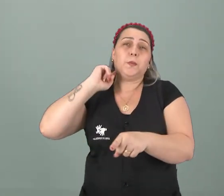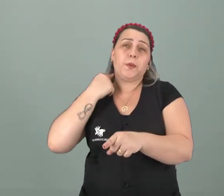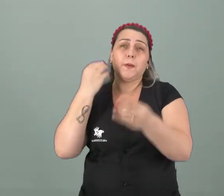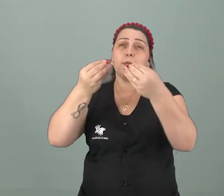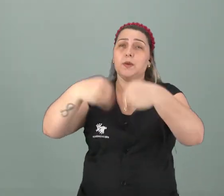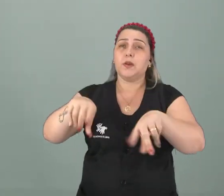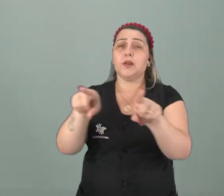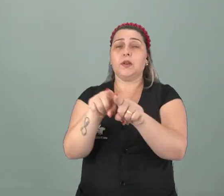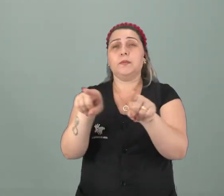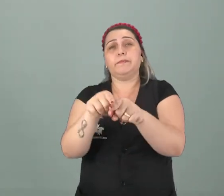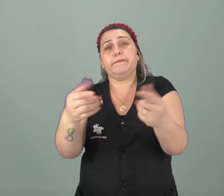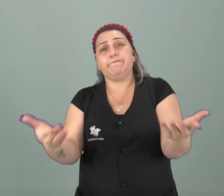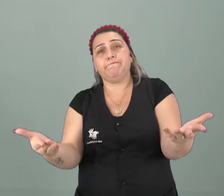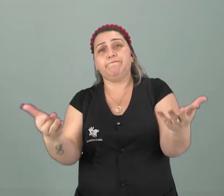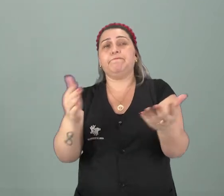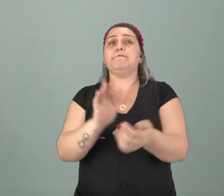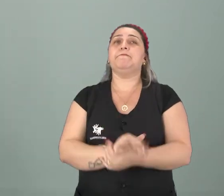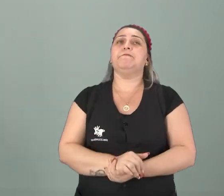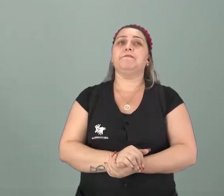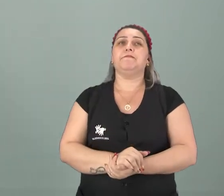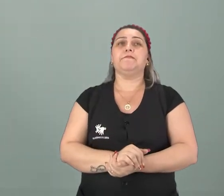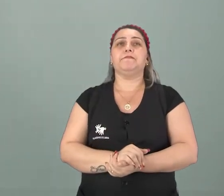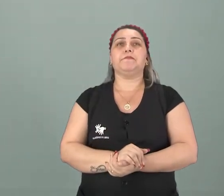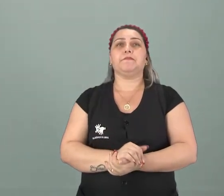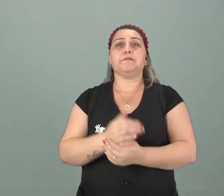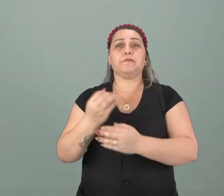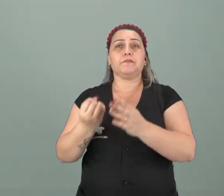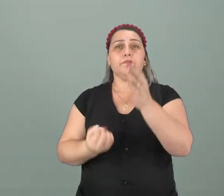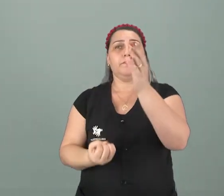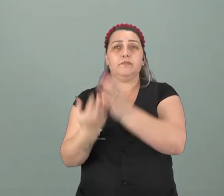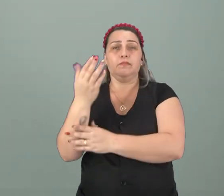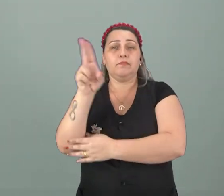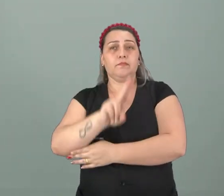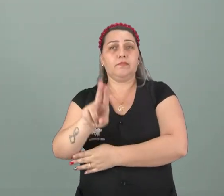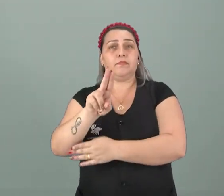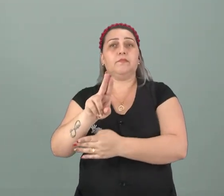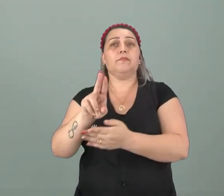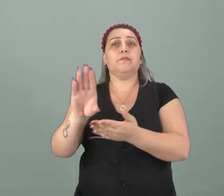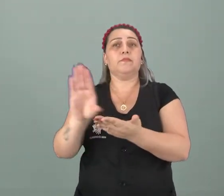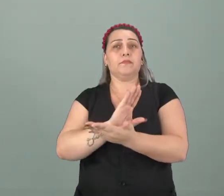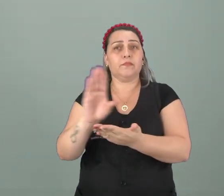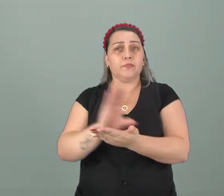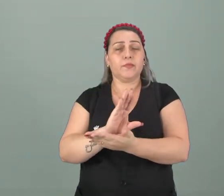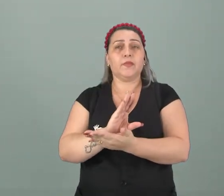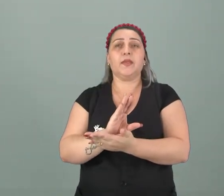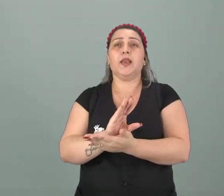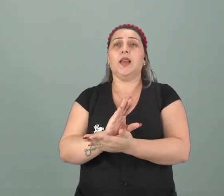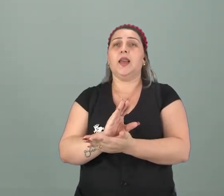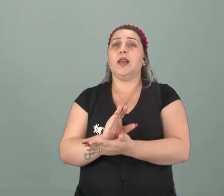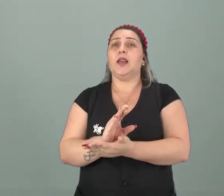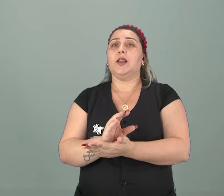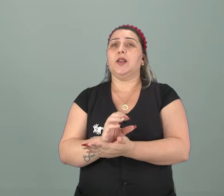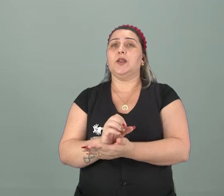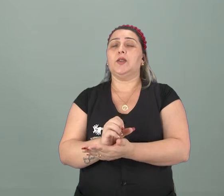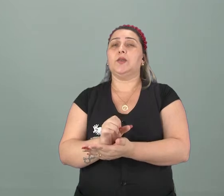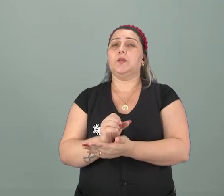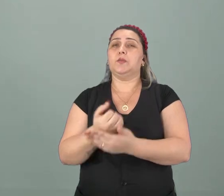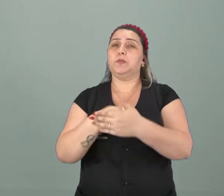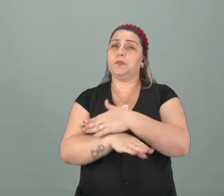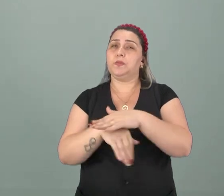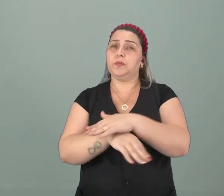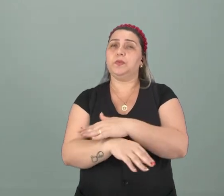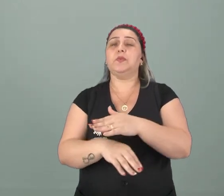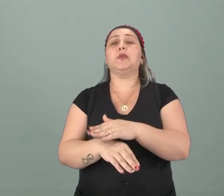tá? É um tipo de processo de produção que usa recurso não renovável, ou seja, os estoques, né,